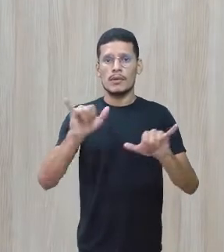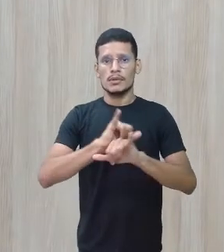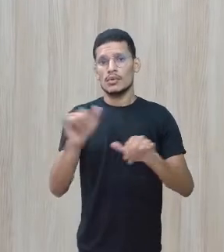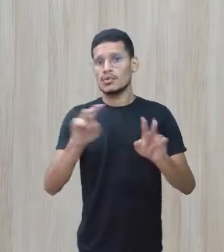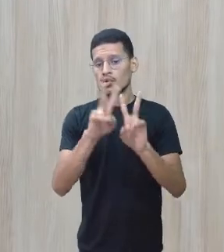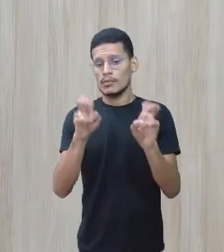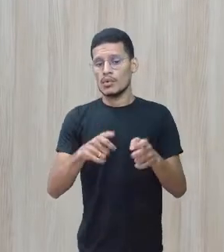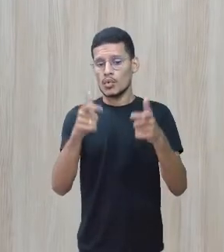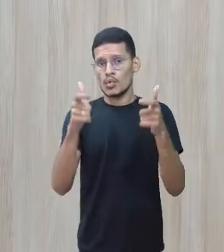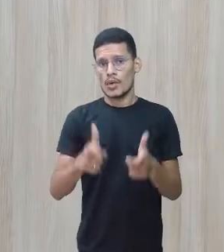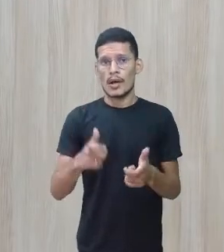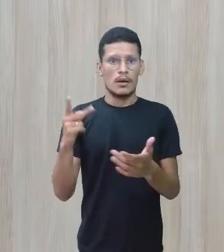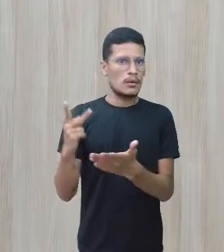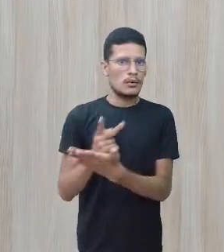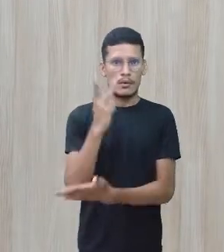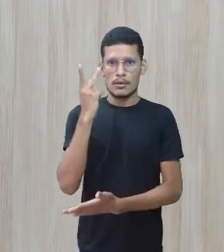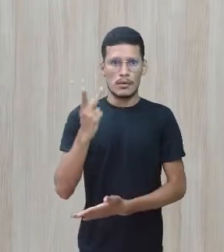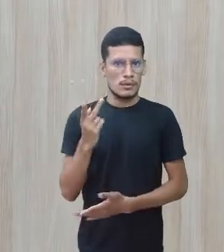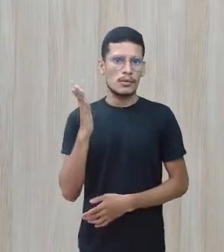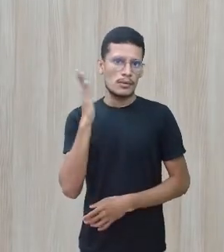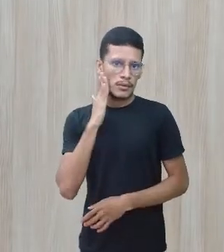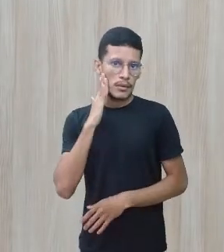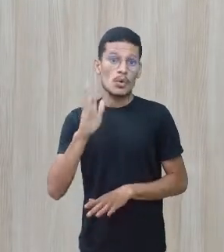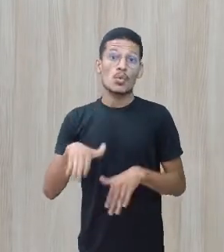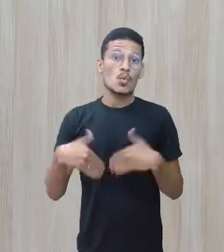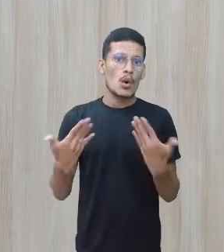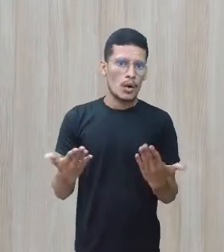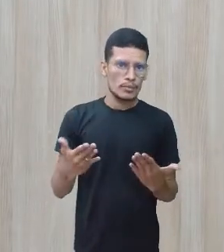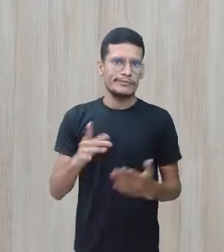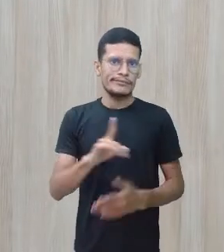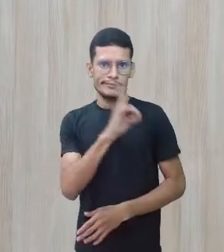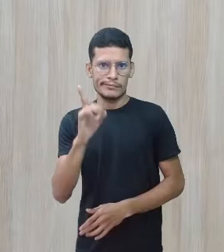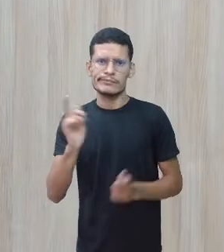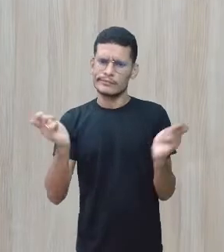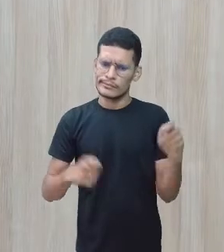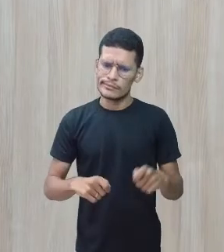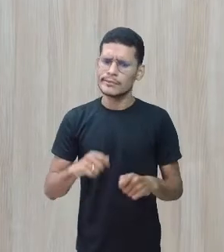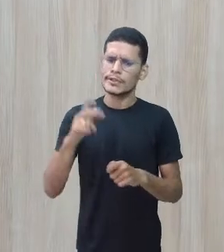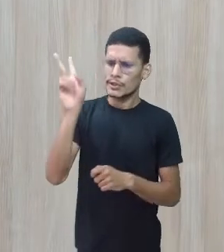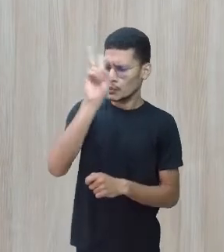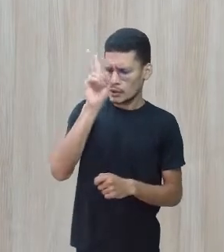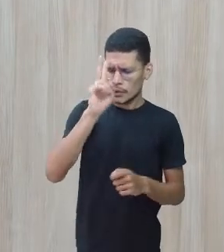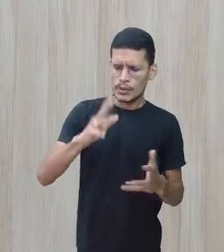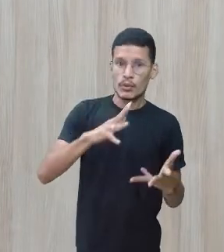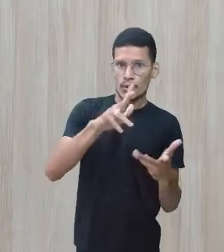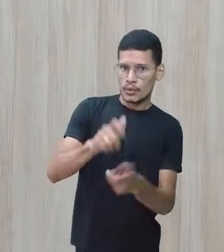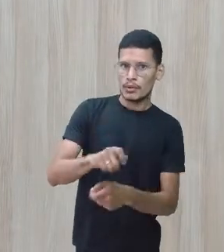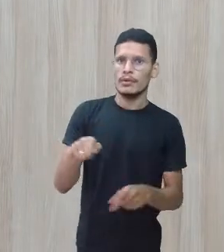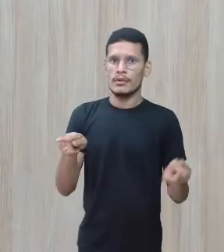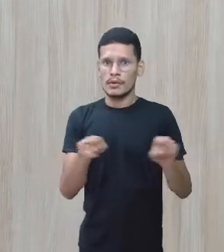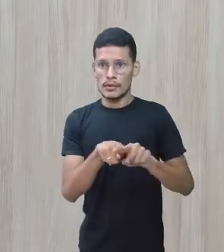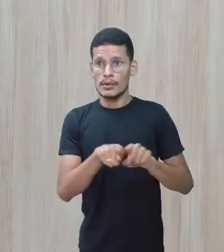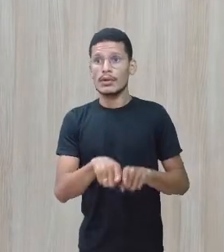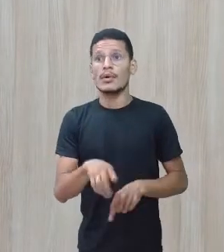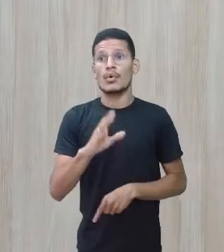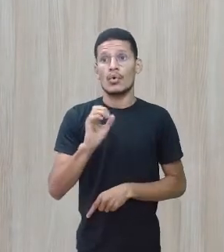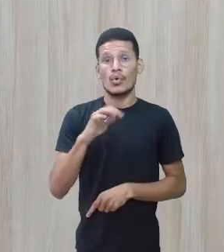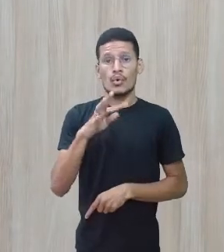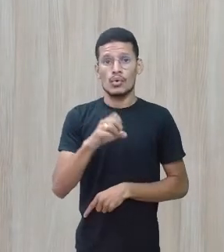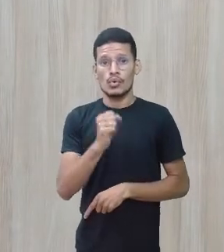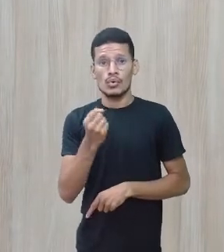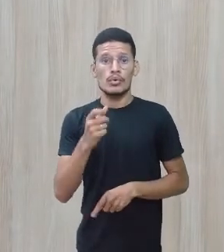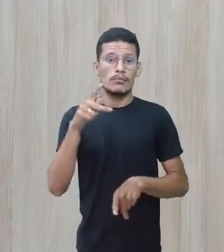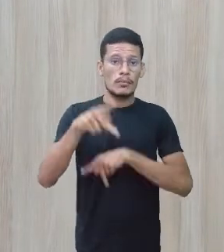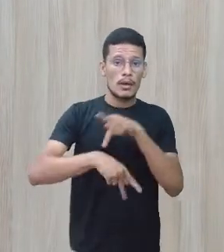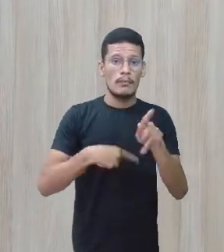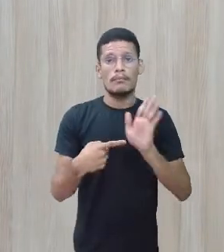quando e onde ocorreram, o que pode tornar a história até um pouco mais universal, digamos assim. Muitos contos populares apresentam